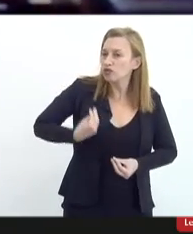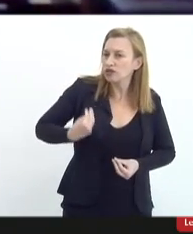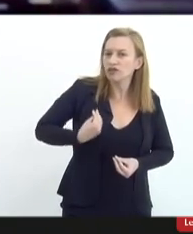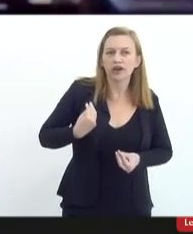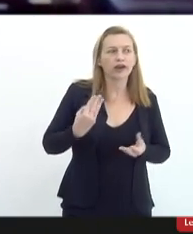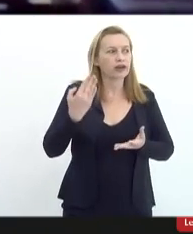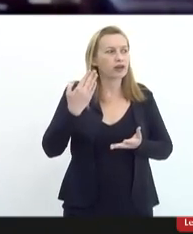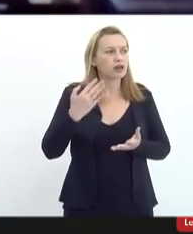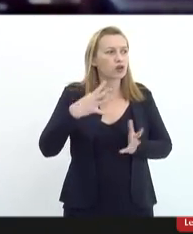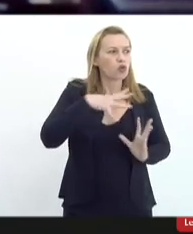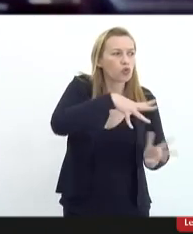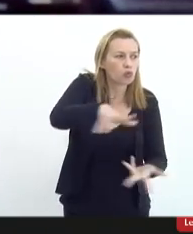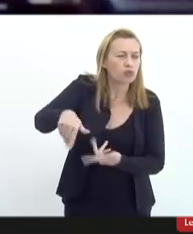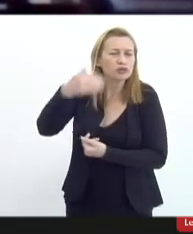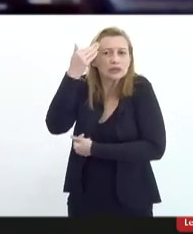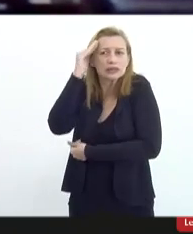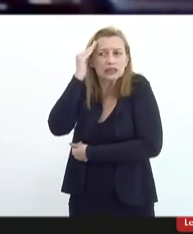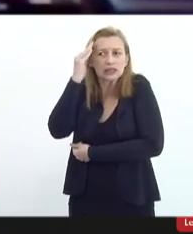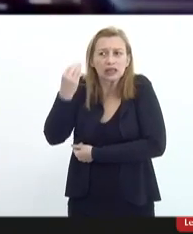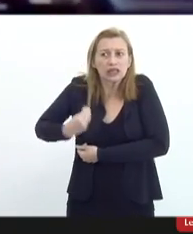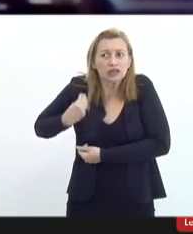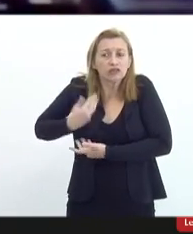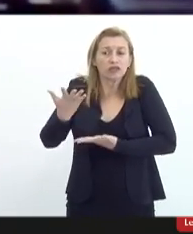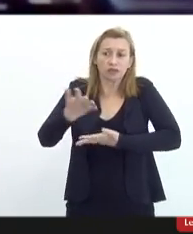o mundo em que estamos.